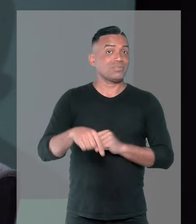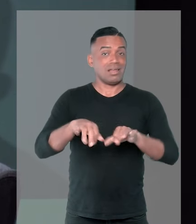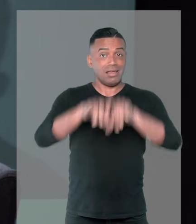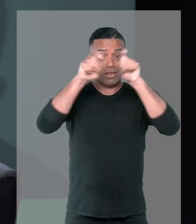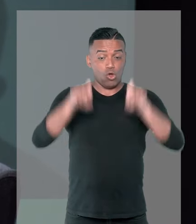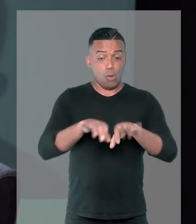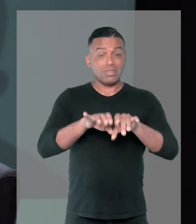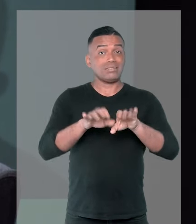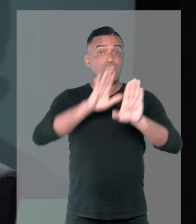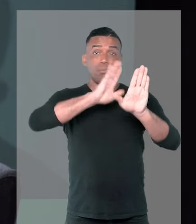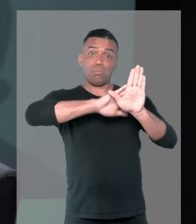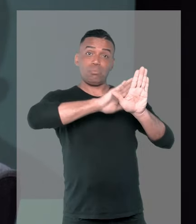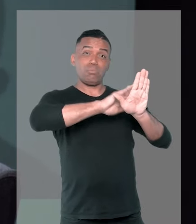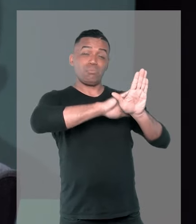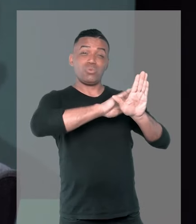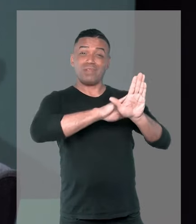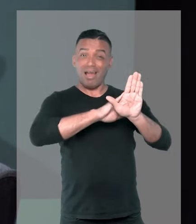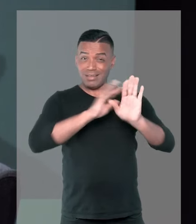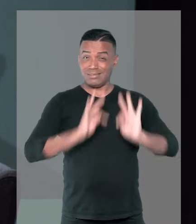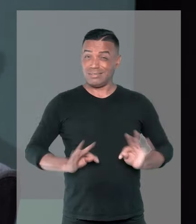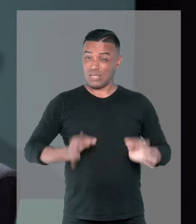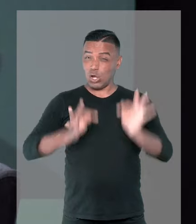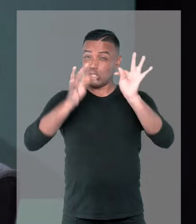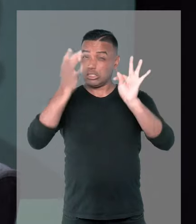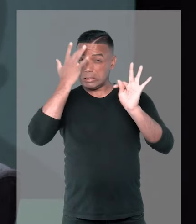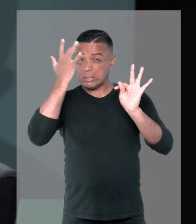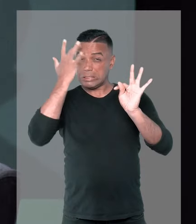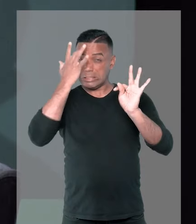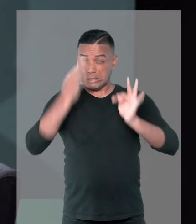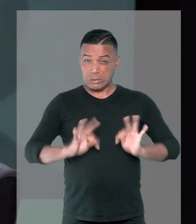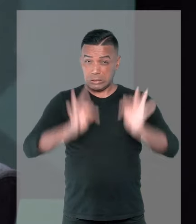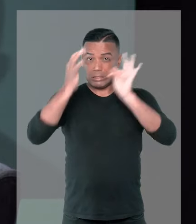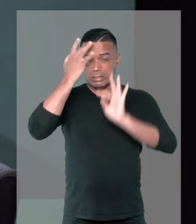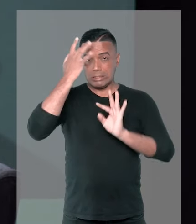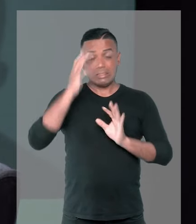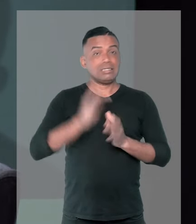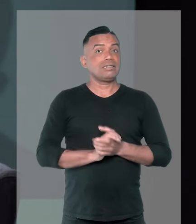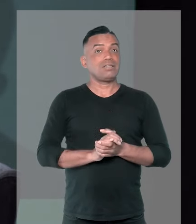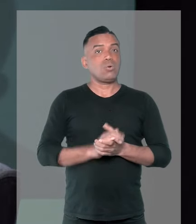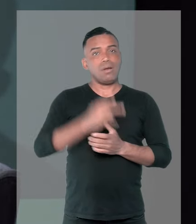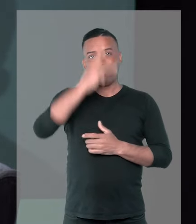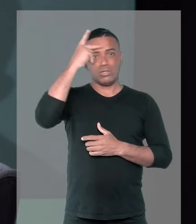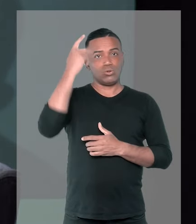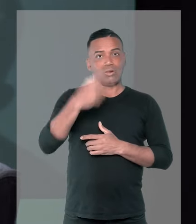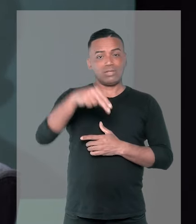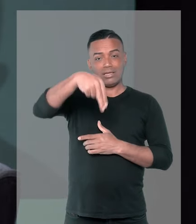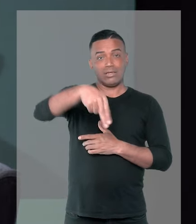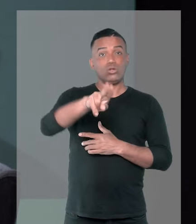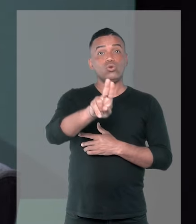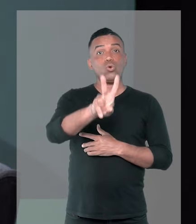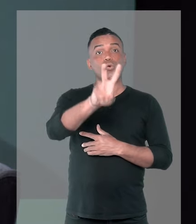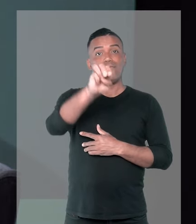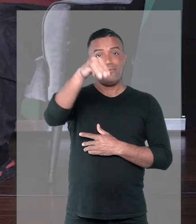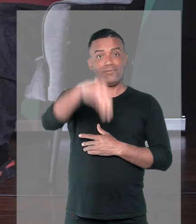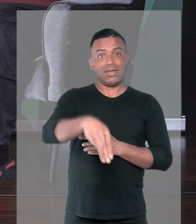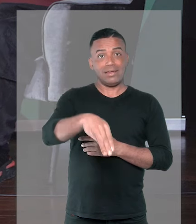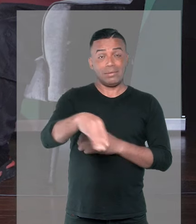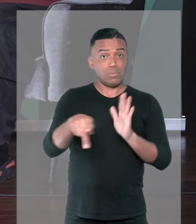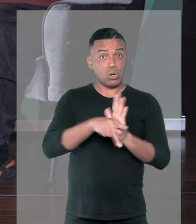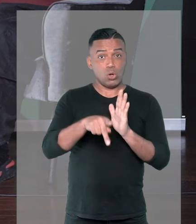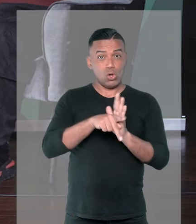que você tem que botar por trás daquilo é tão grande que ninguém que não tivesse uma nuvem como o atual provedor de